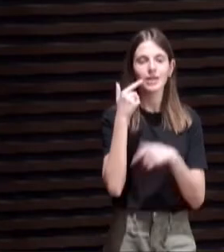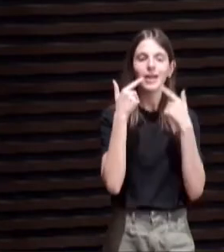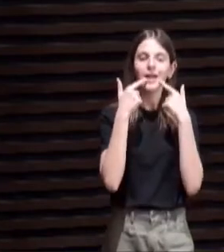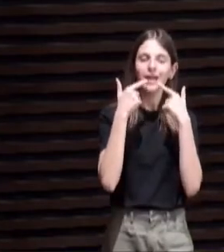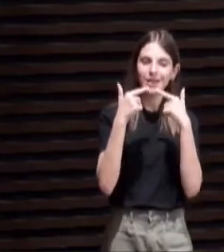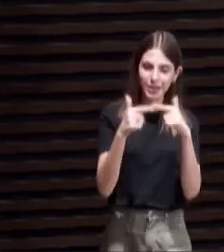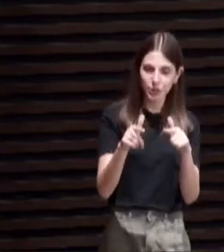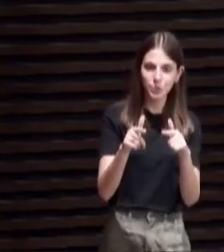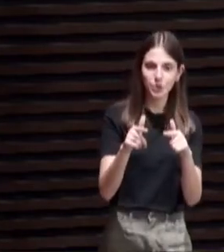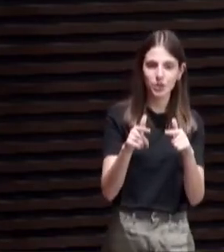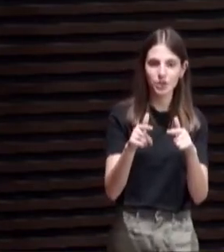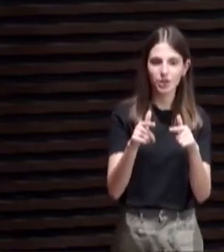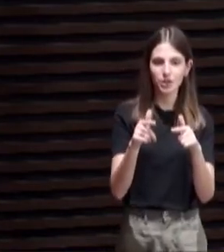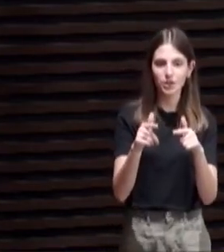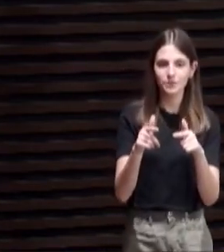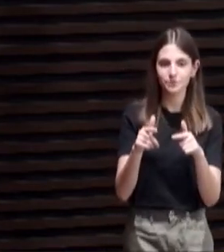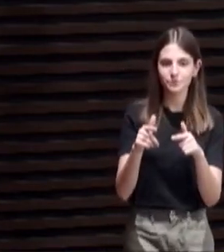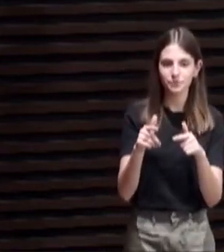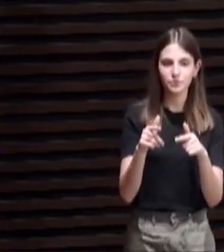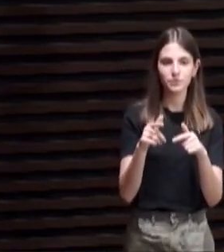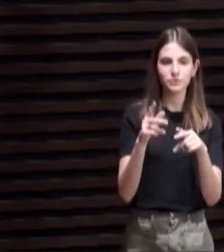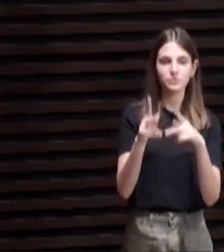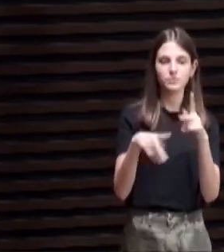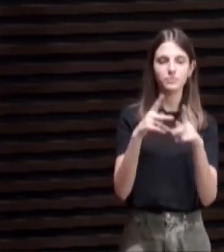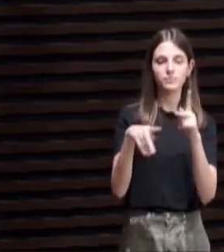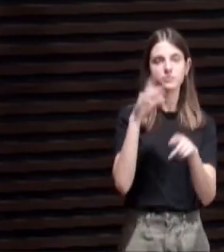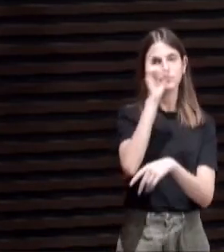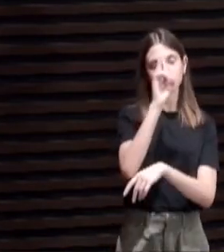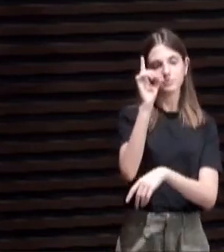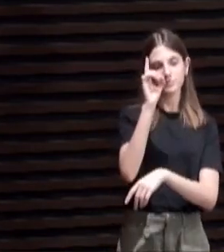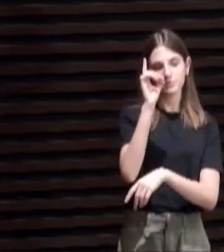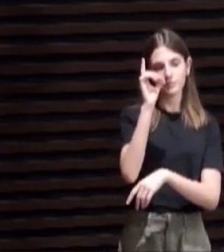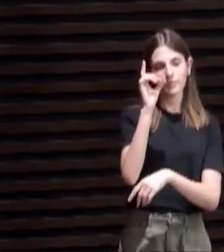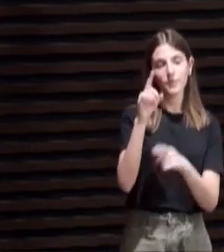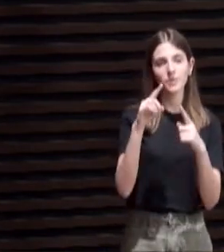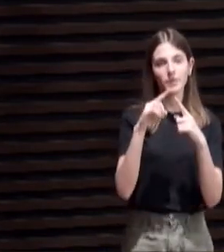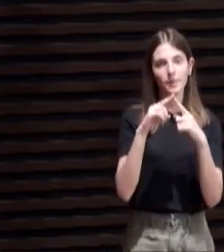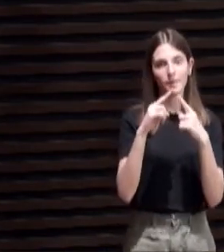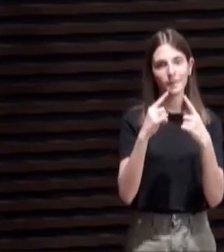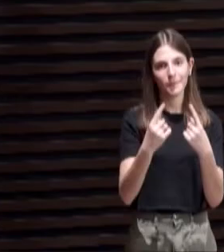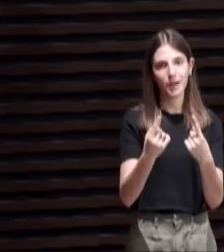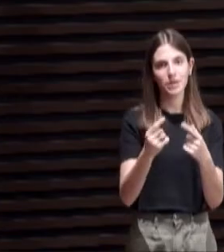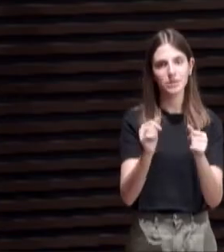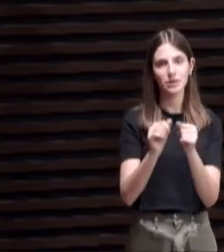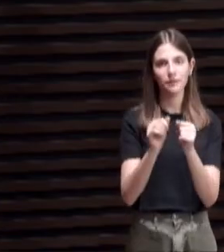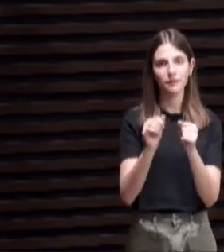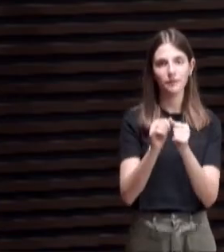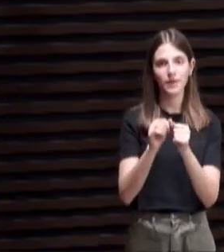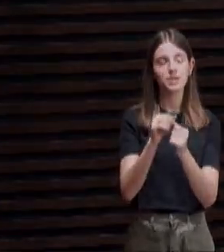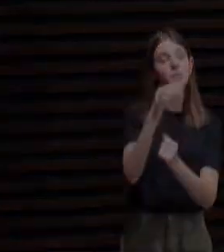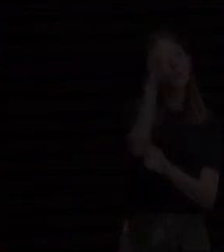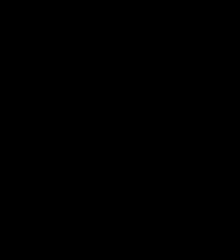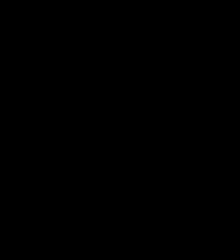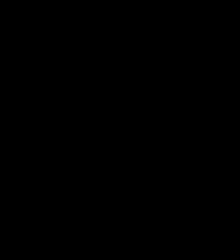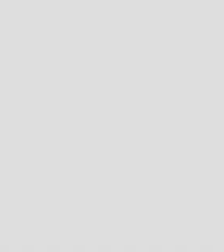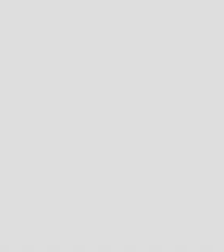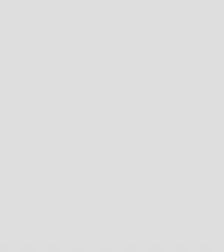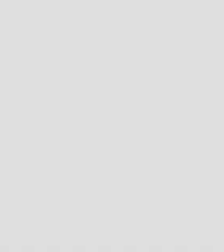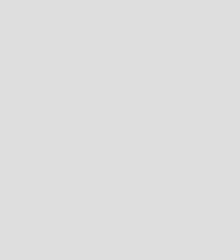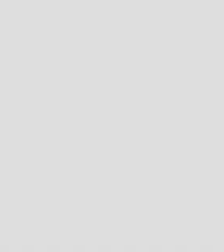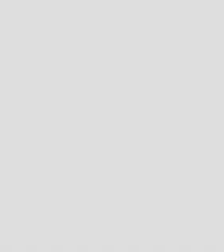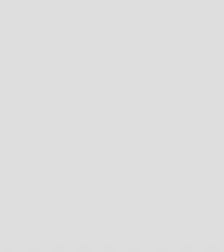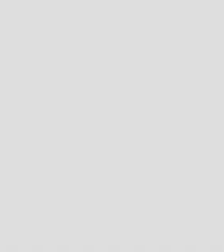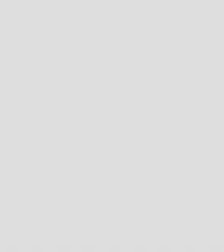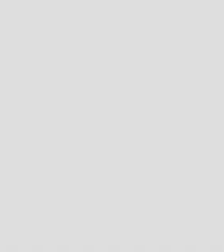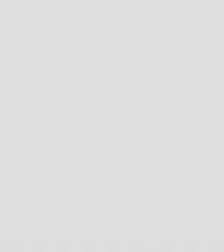Deus nutre na hora que o Espírito Santo está ali regendo toda a igreja. Mas isso faz de uma pessoa regenerada?